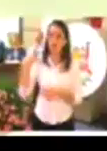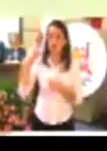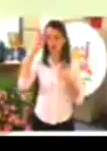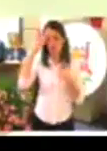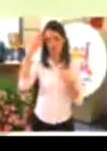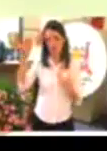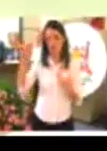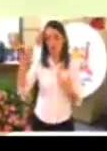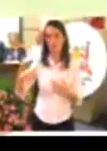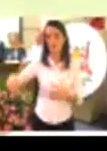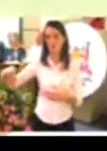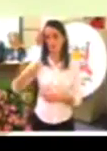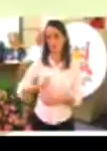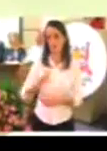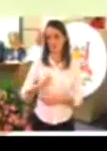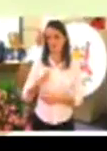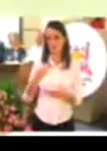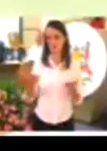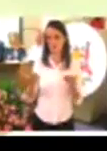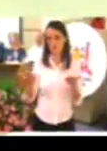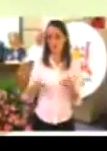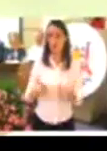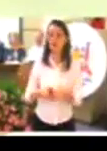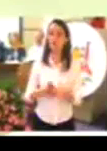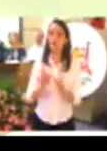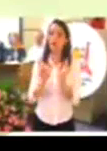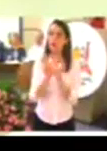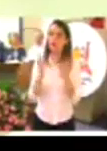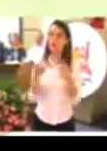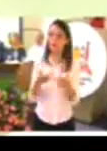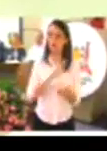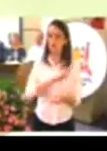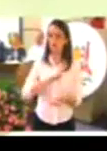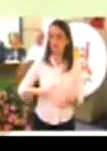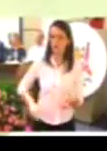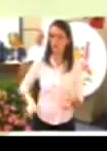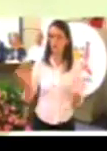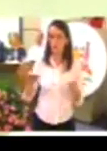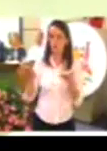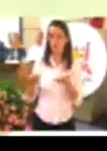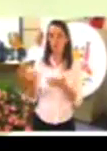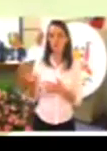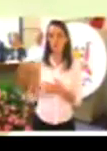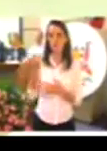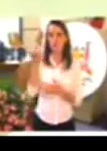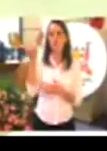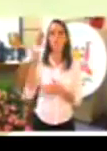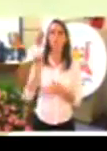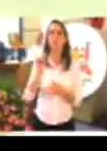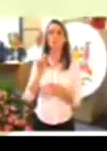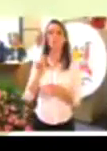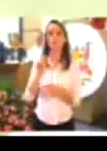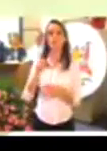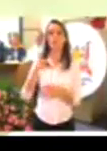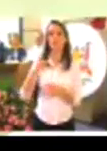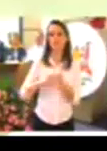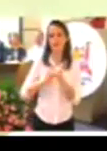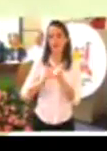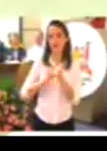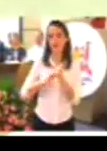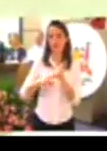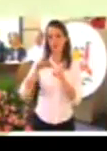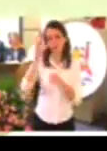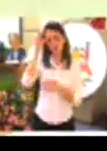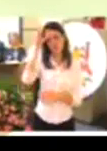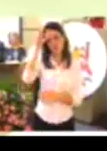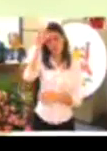vereadores, obrigada pela presença. A Câmara de Vereadores deixa hoje uma importante marca para a cidadania